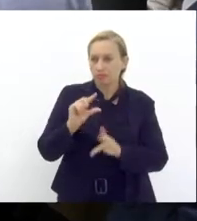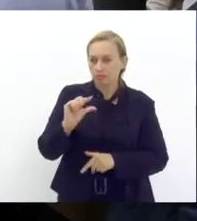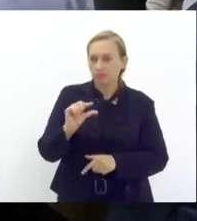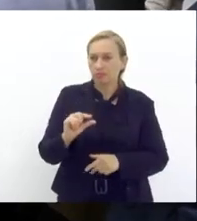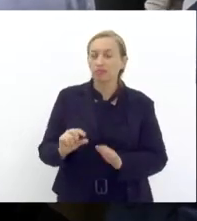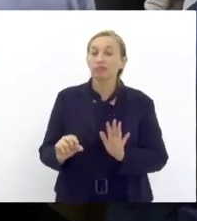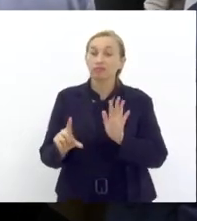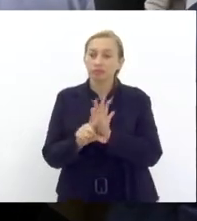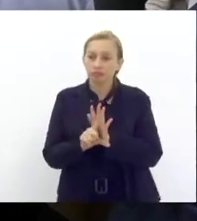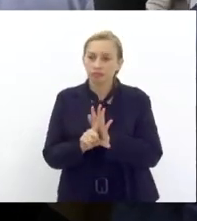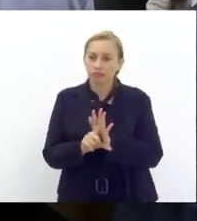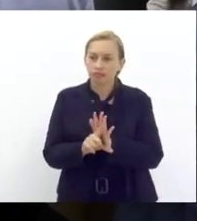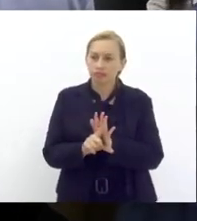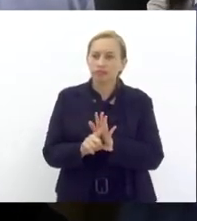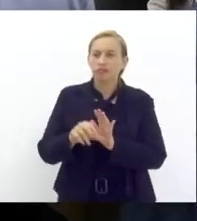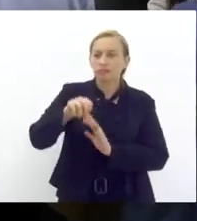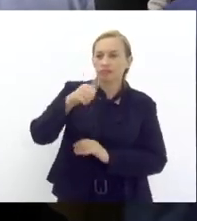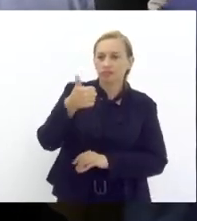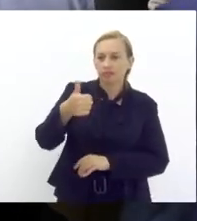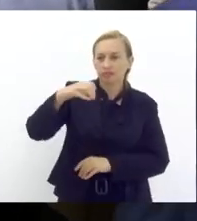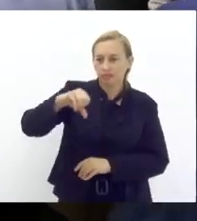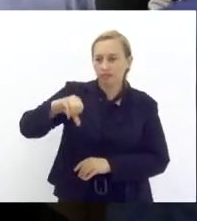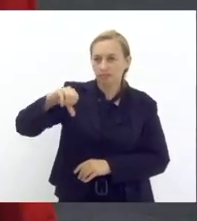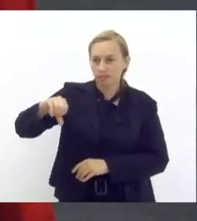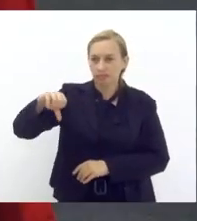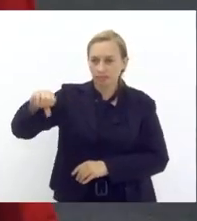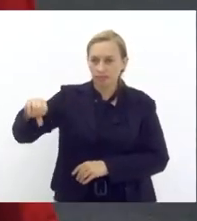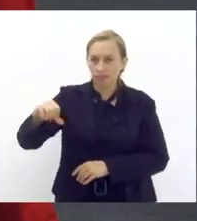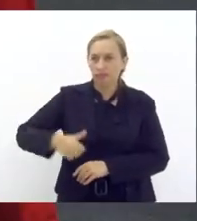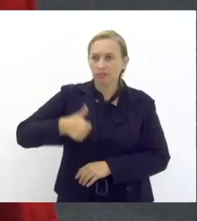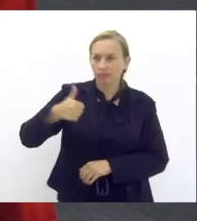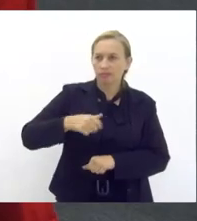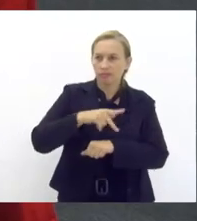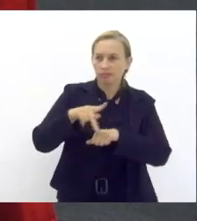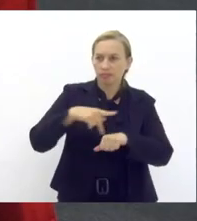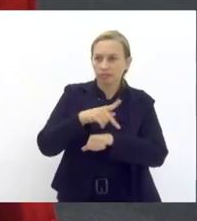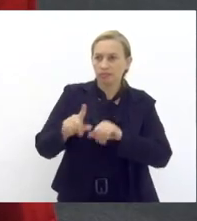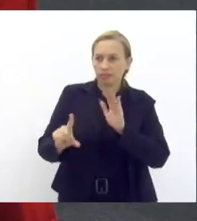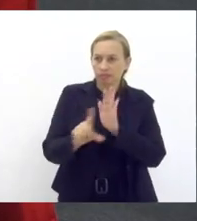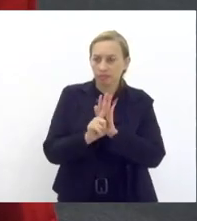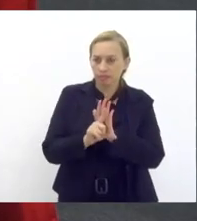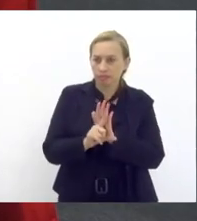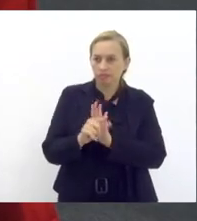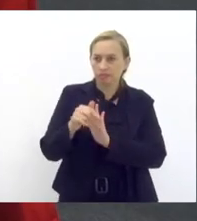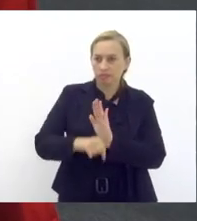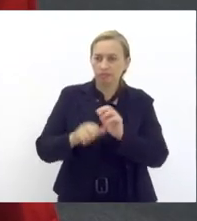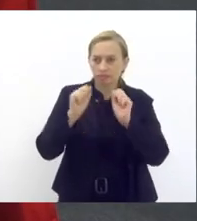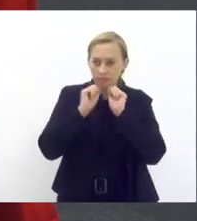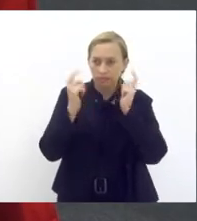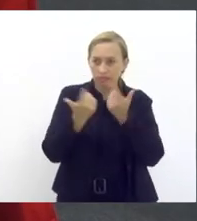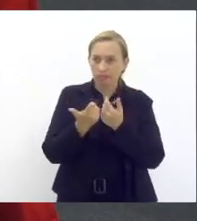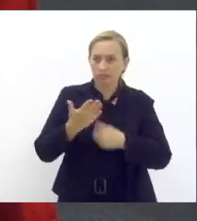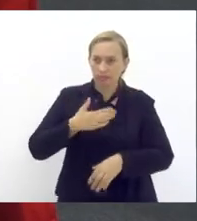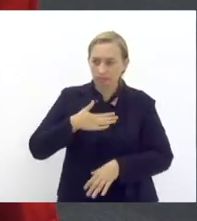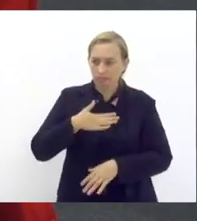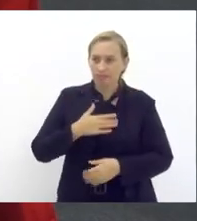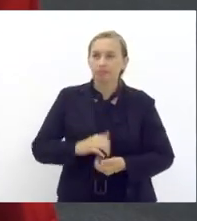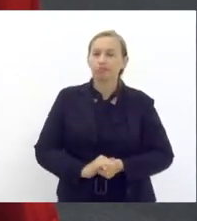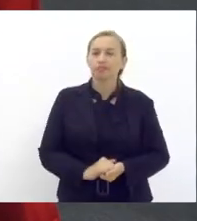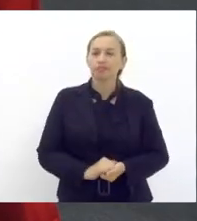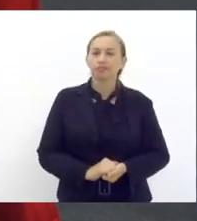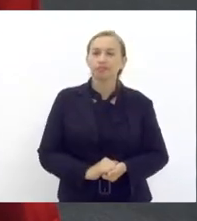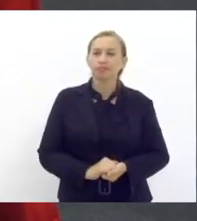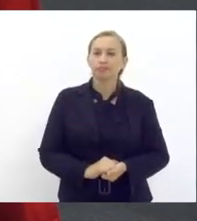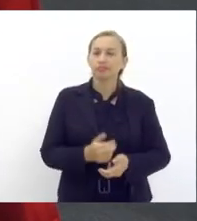que a lei original é de 99, foi a primeira lei do país, a lei aqui da Assembleia de minha autoria. Ela